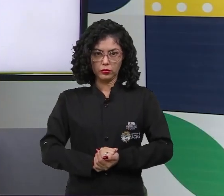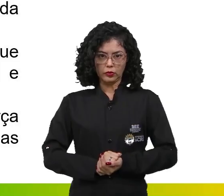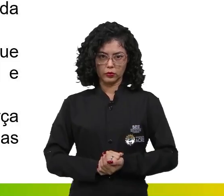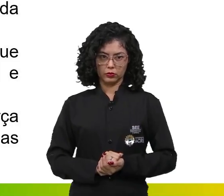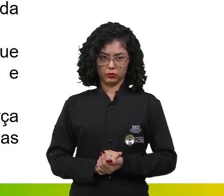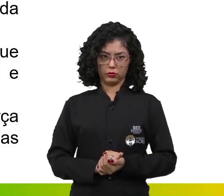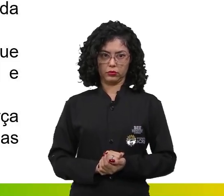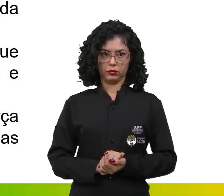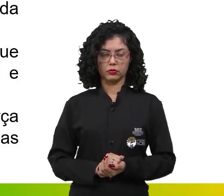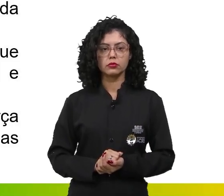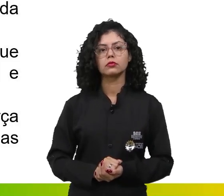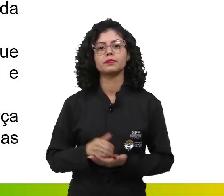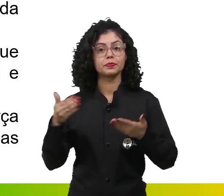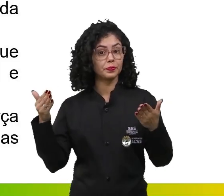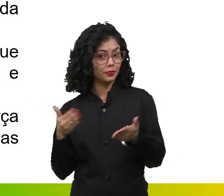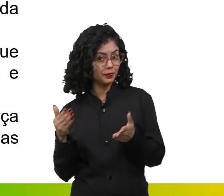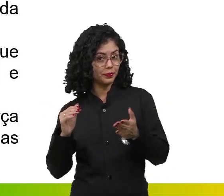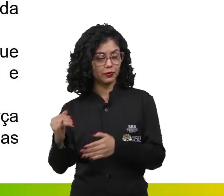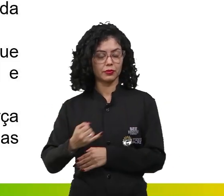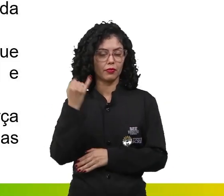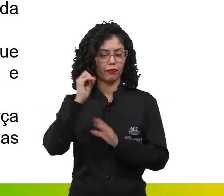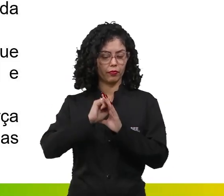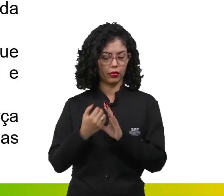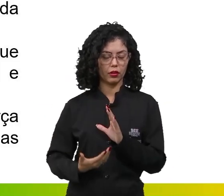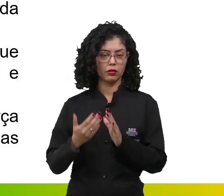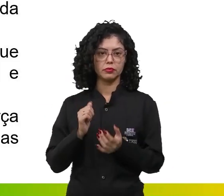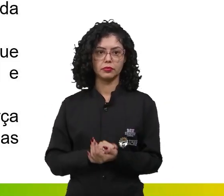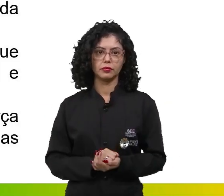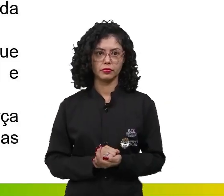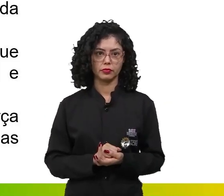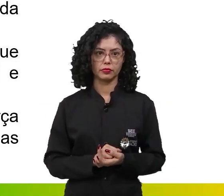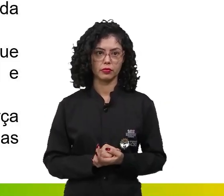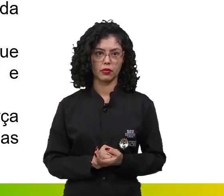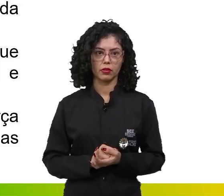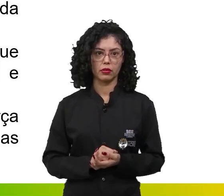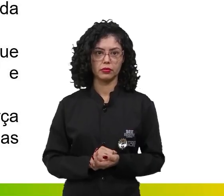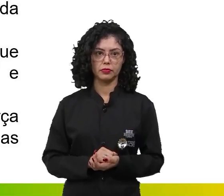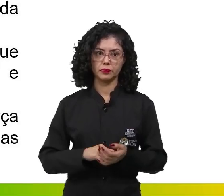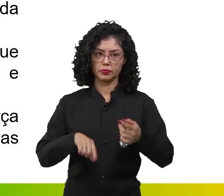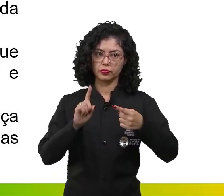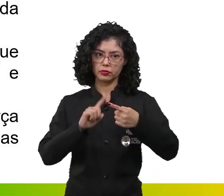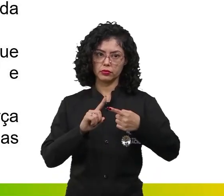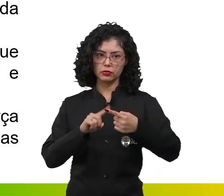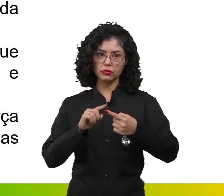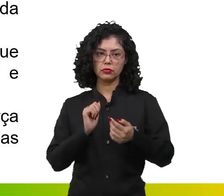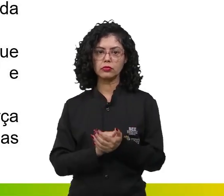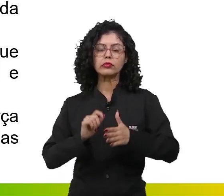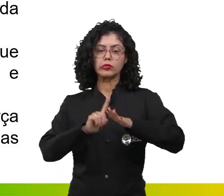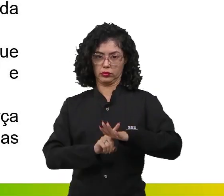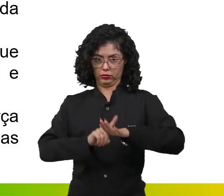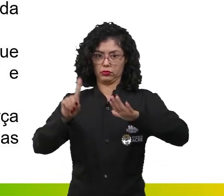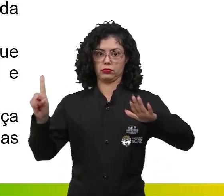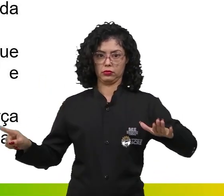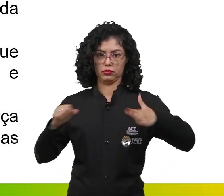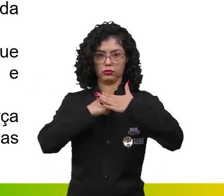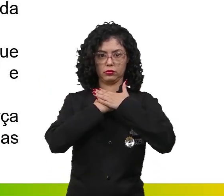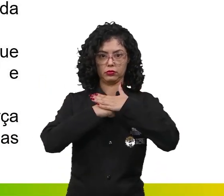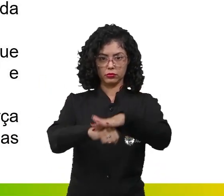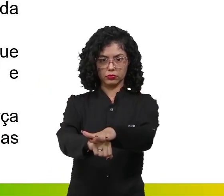Continuando, vamos agora às principais características do apartheid. Primeira delas é a segregação